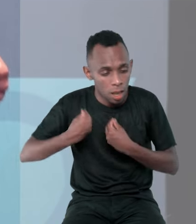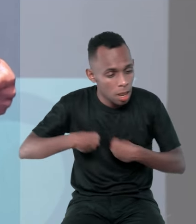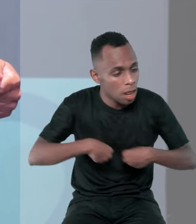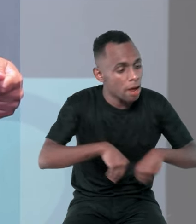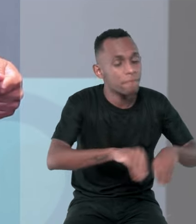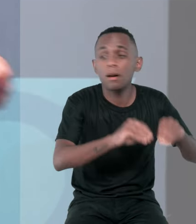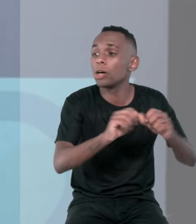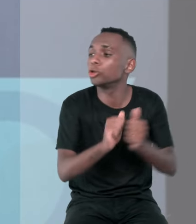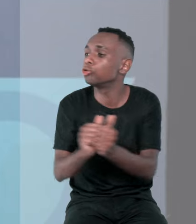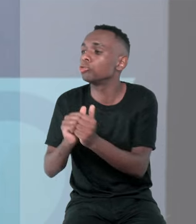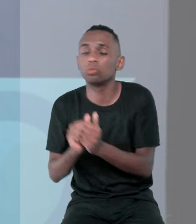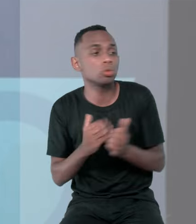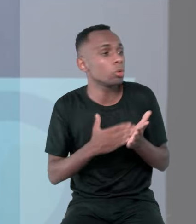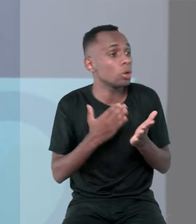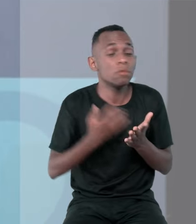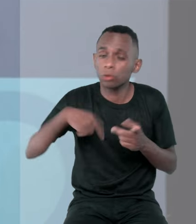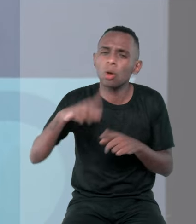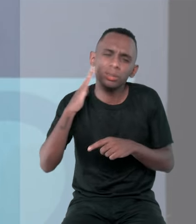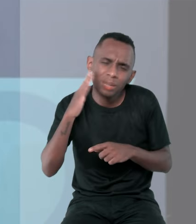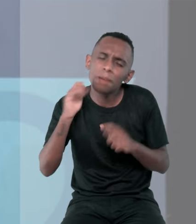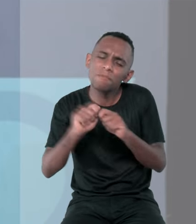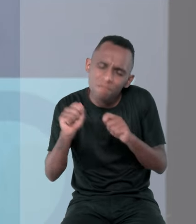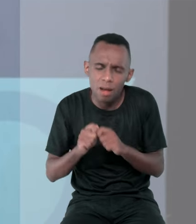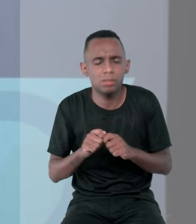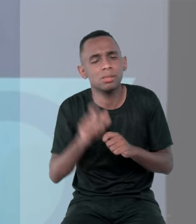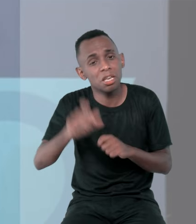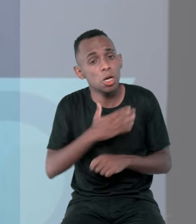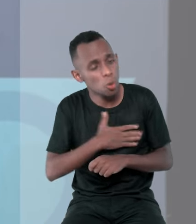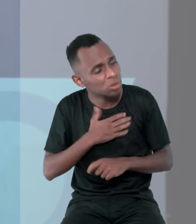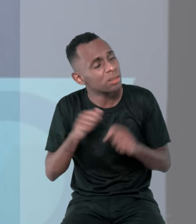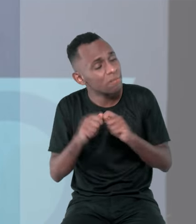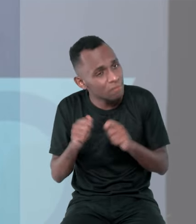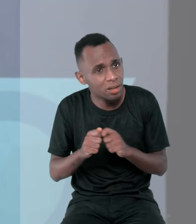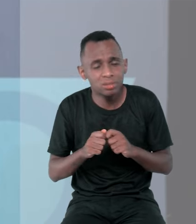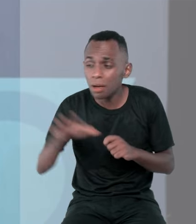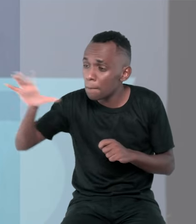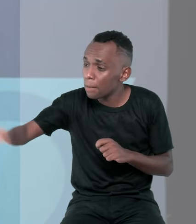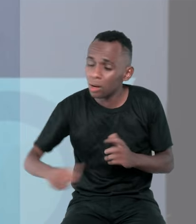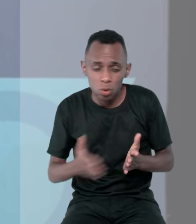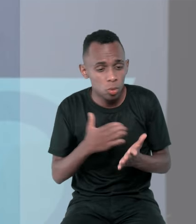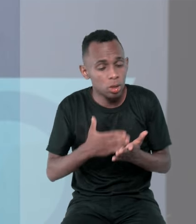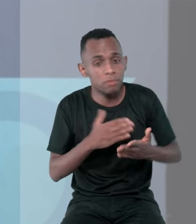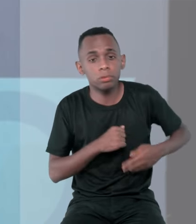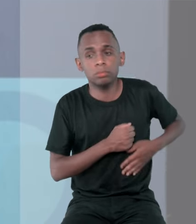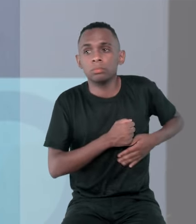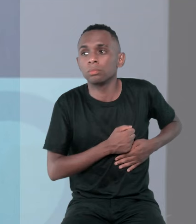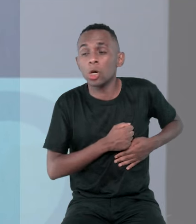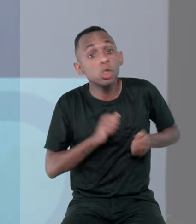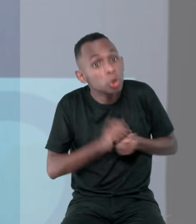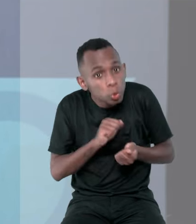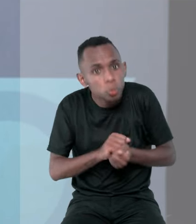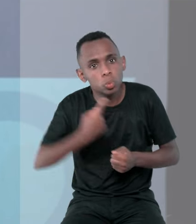para o outro, a gente faz isso. Quem gosta de livro faz isso. Pega o livro, mesmo que não vá ler, mas ele está ali junto com a gente,